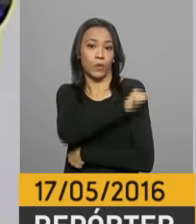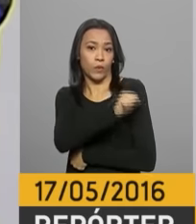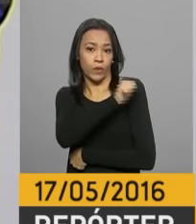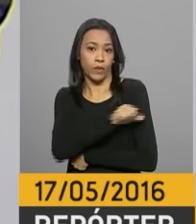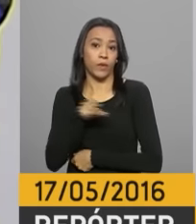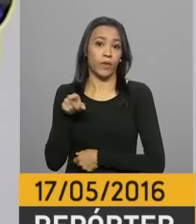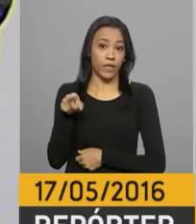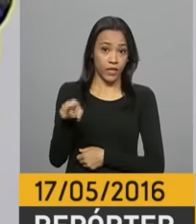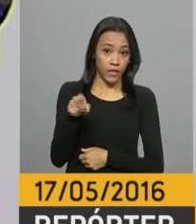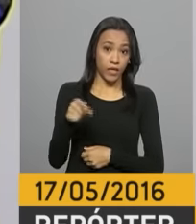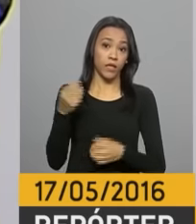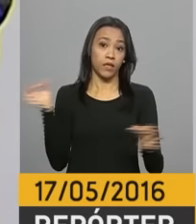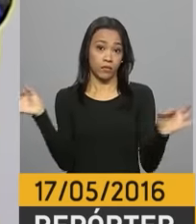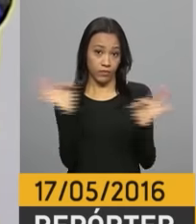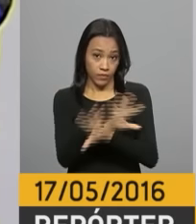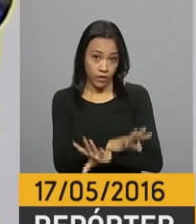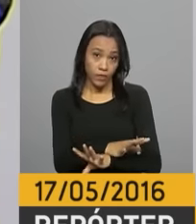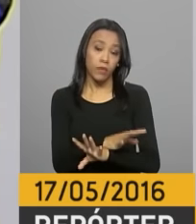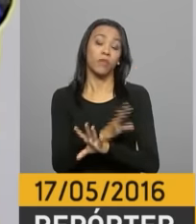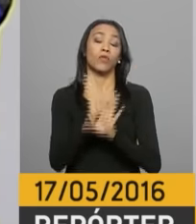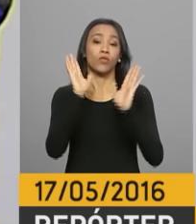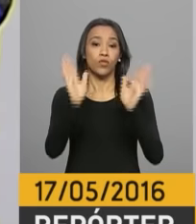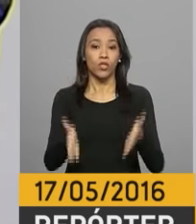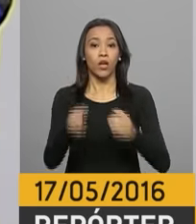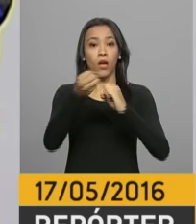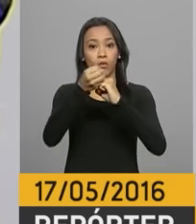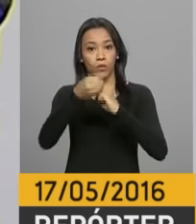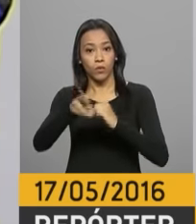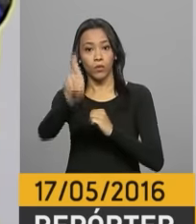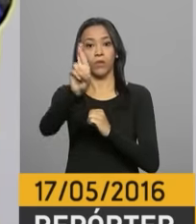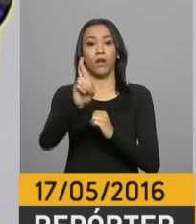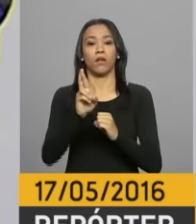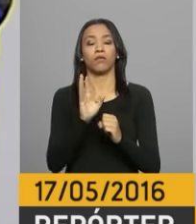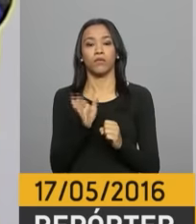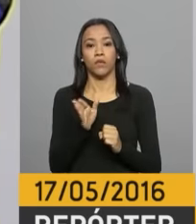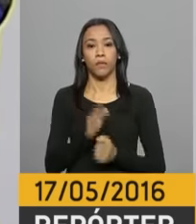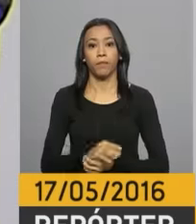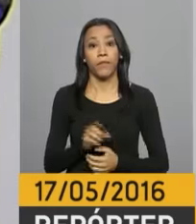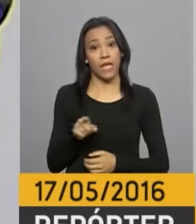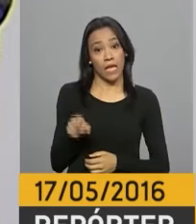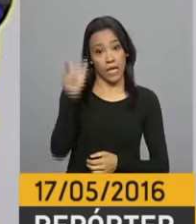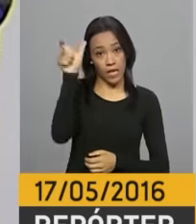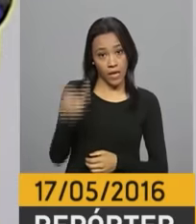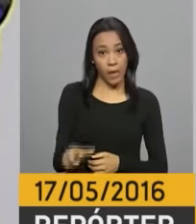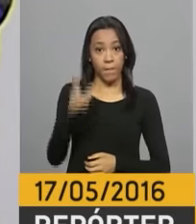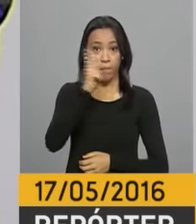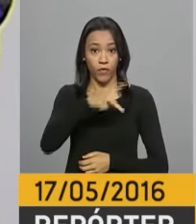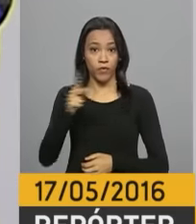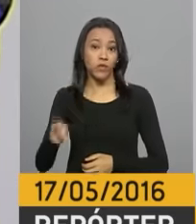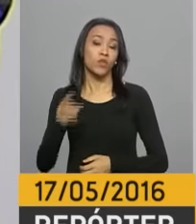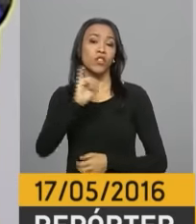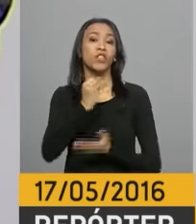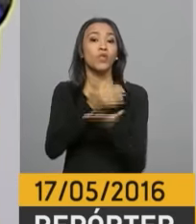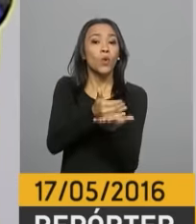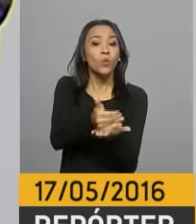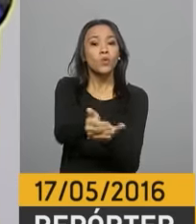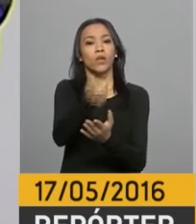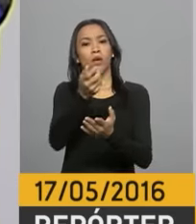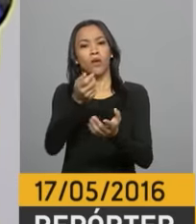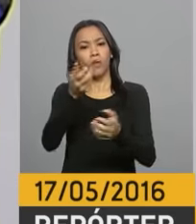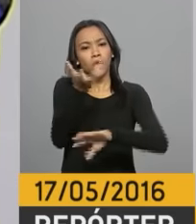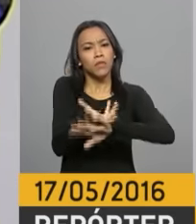em economia pela UCB. Ele foi professor de introdução à economia da Universidade